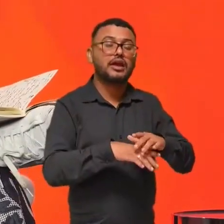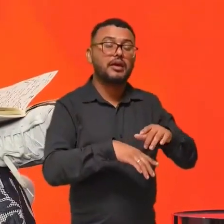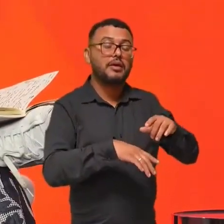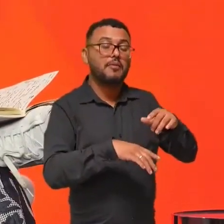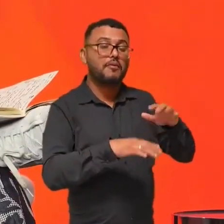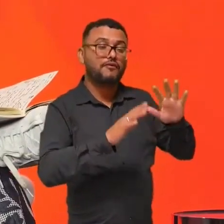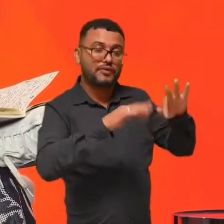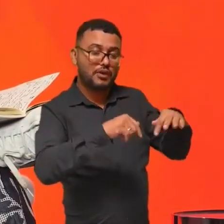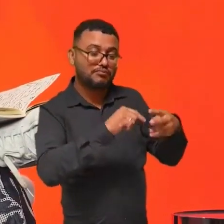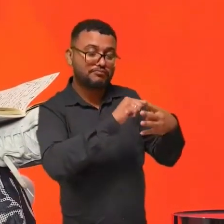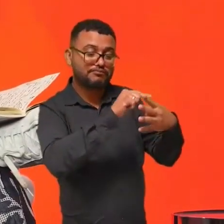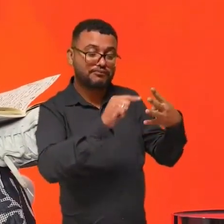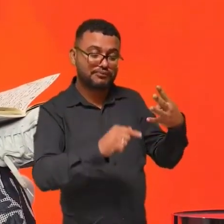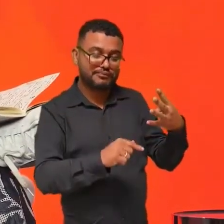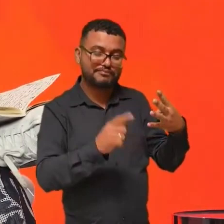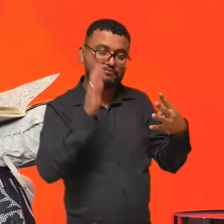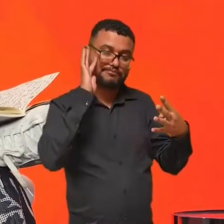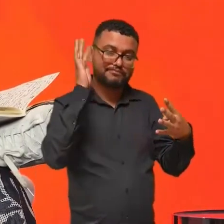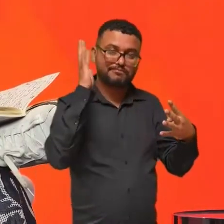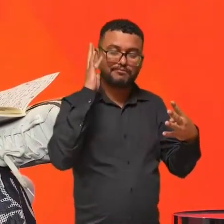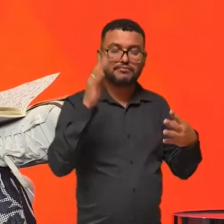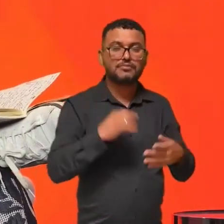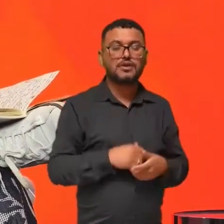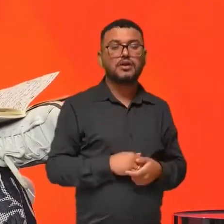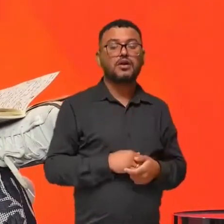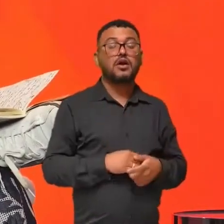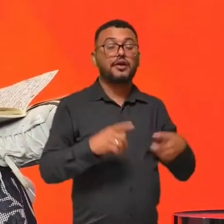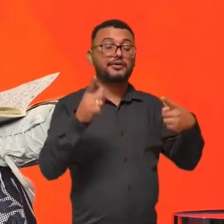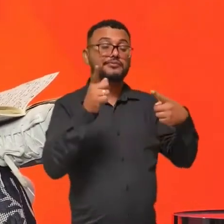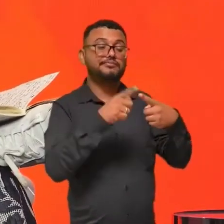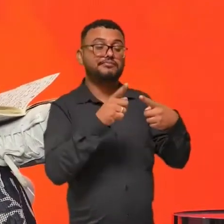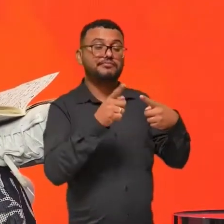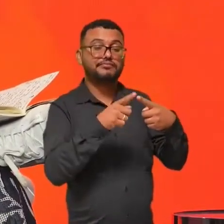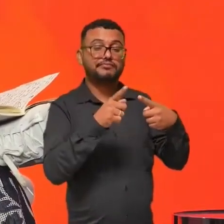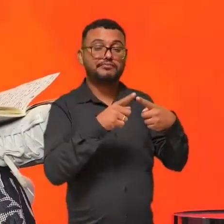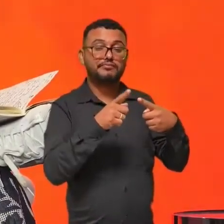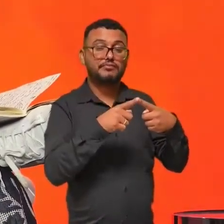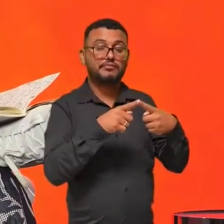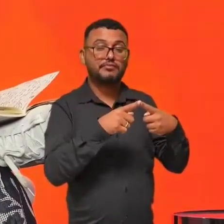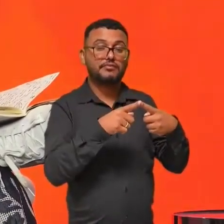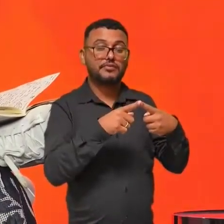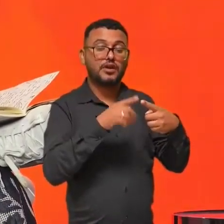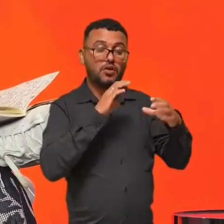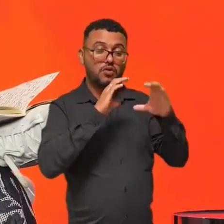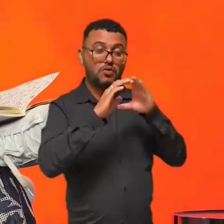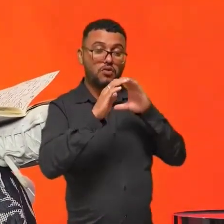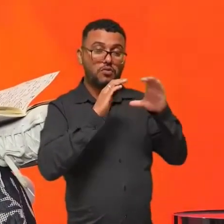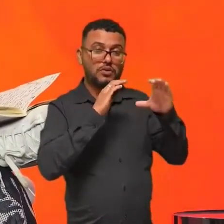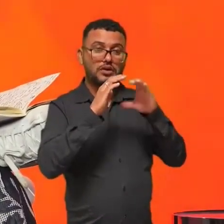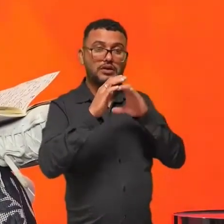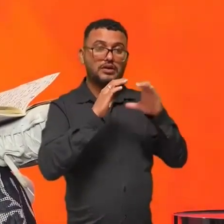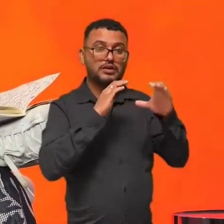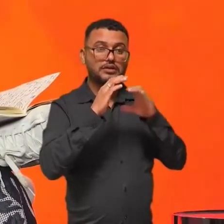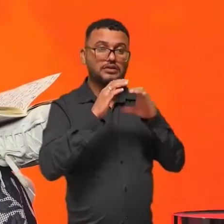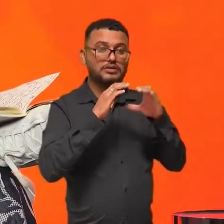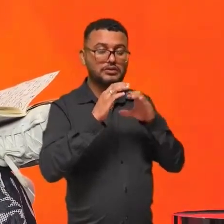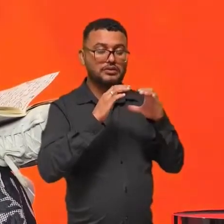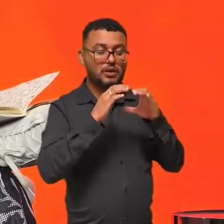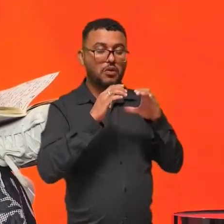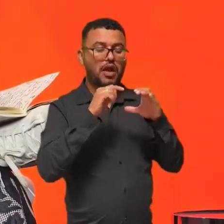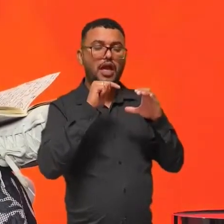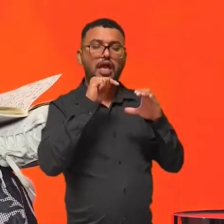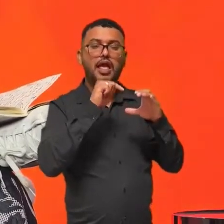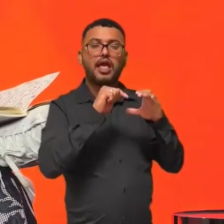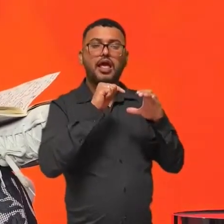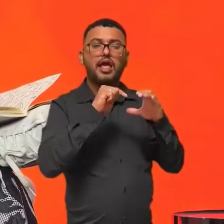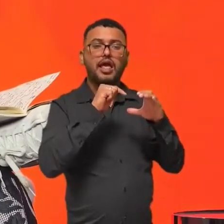refletir, né? Um é que a comunicação em si, ela também, isso eu queria aqui